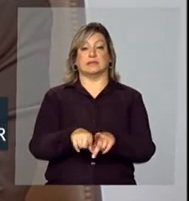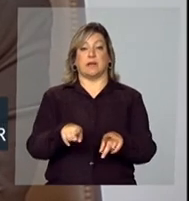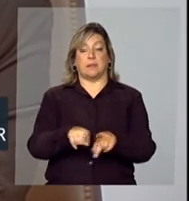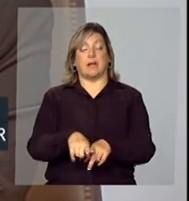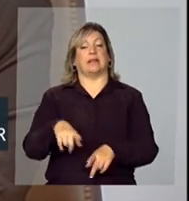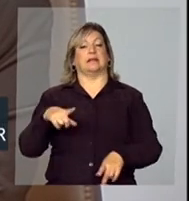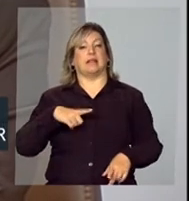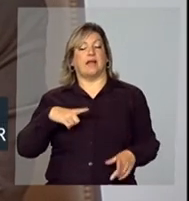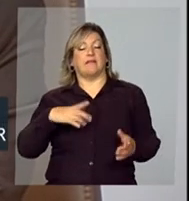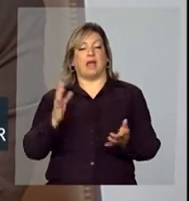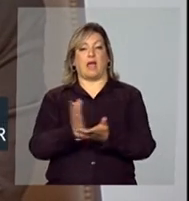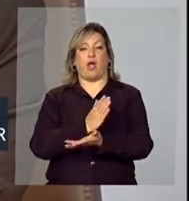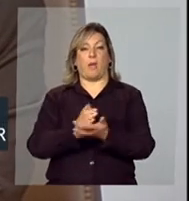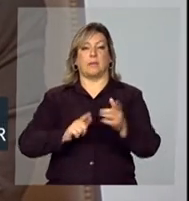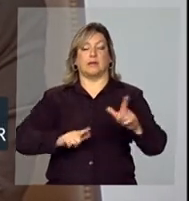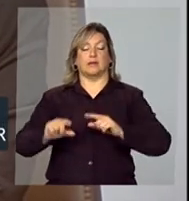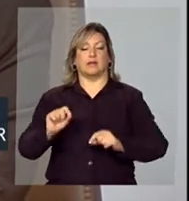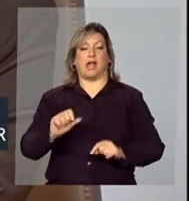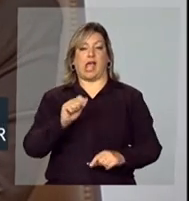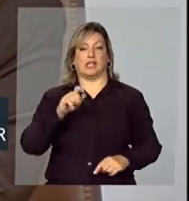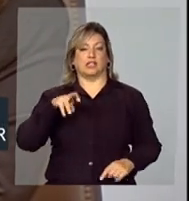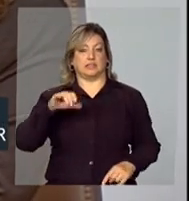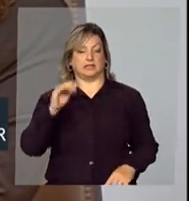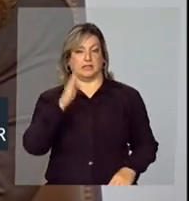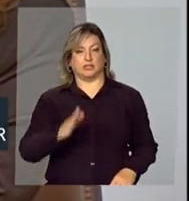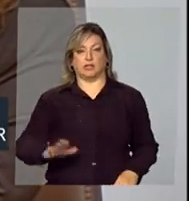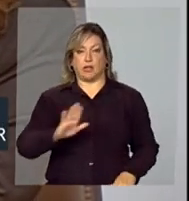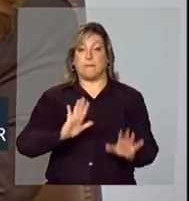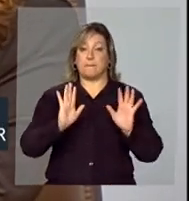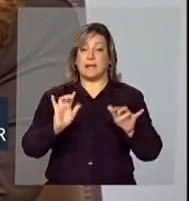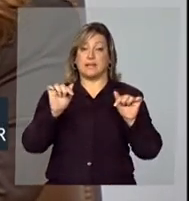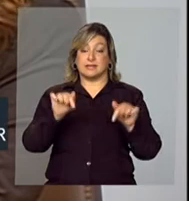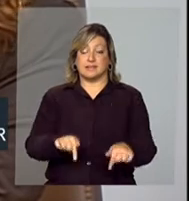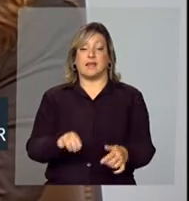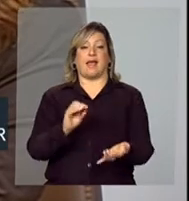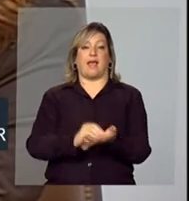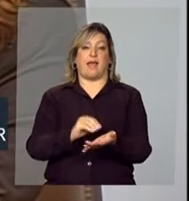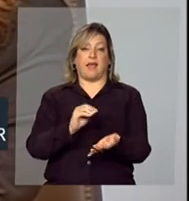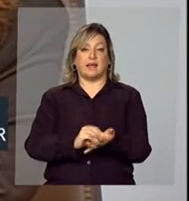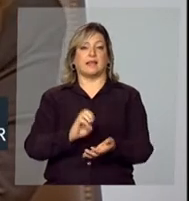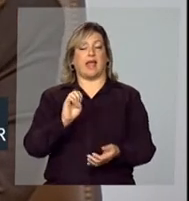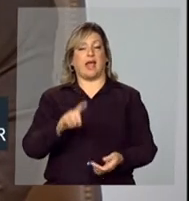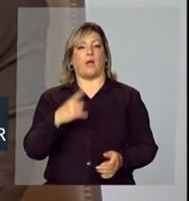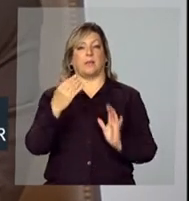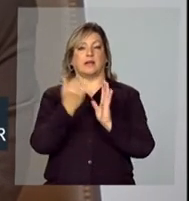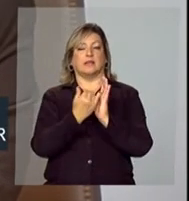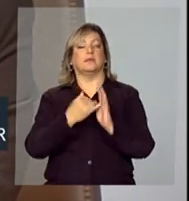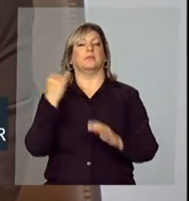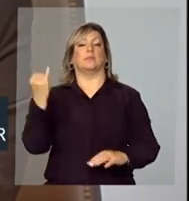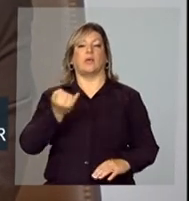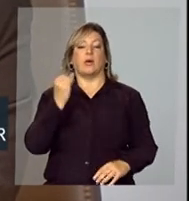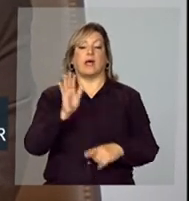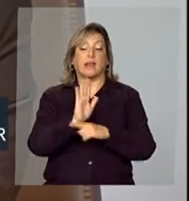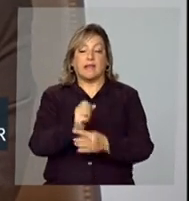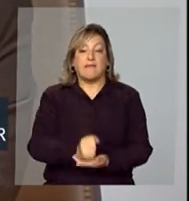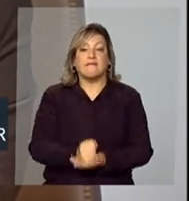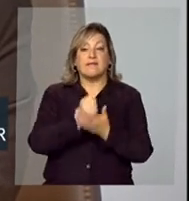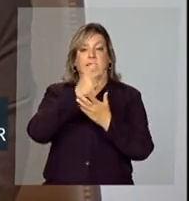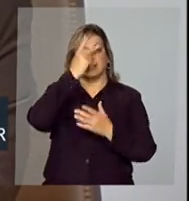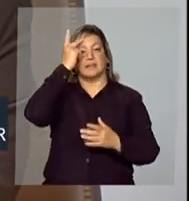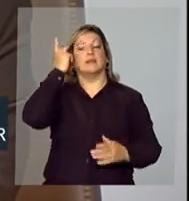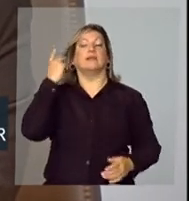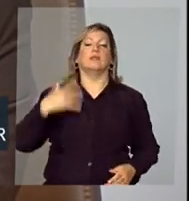de algumas ações as inclusive da própria Agência Nacional Mas isso ainda é uma agenda importante da Defesa do Consumidor